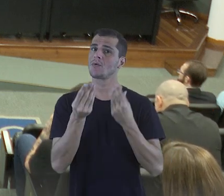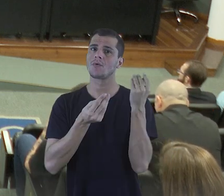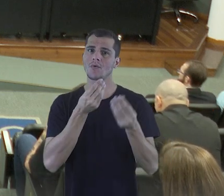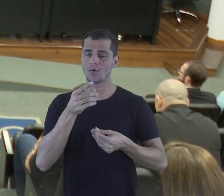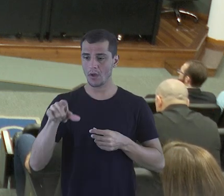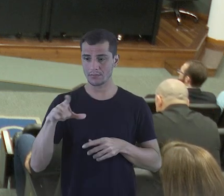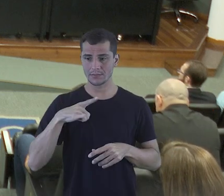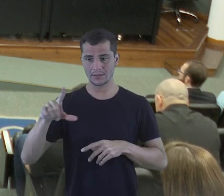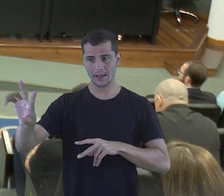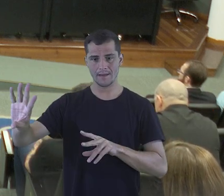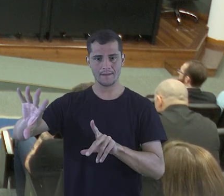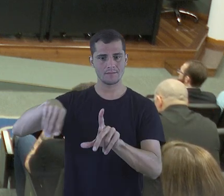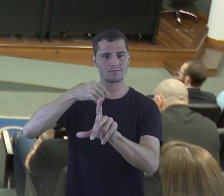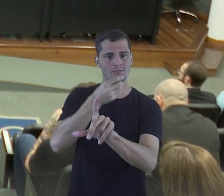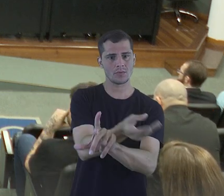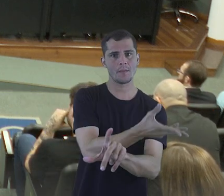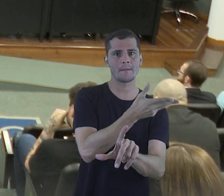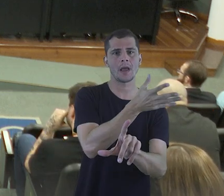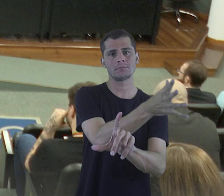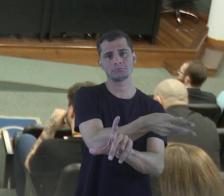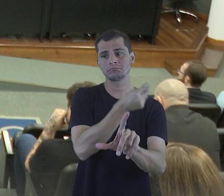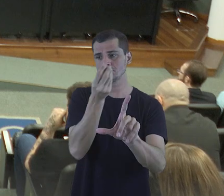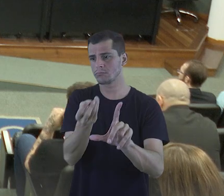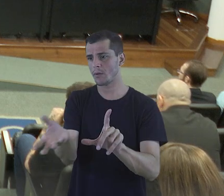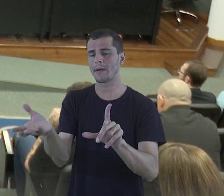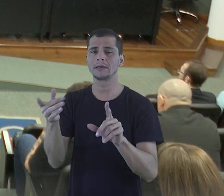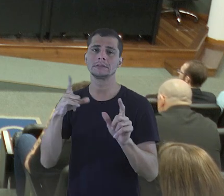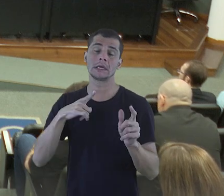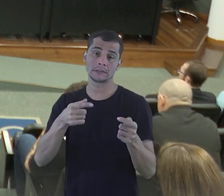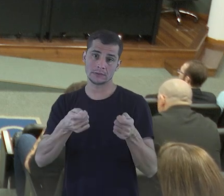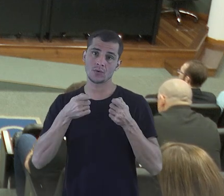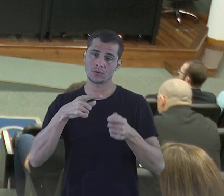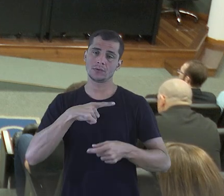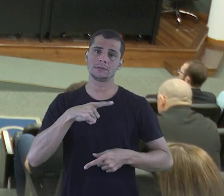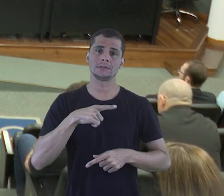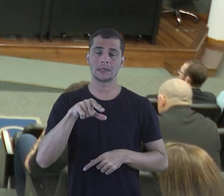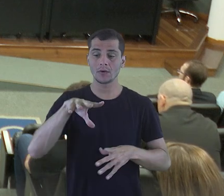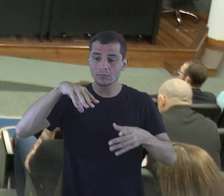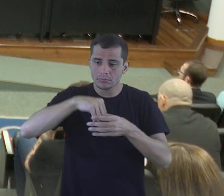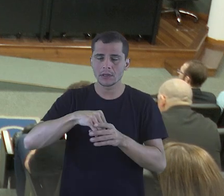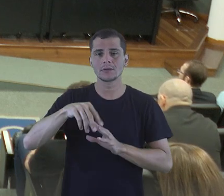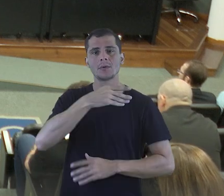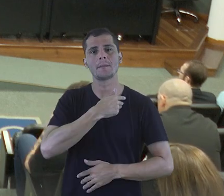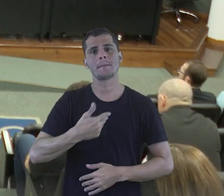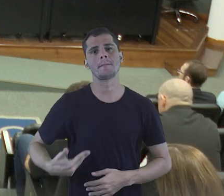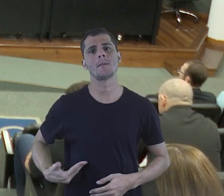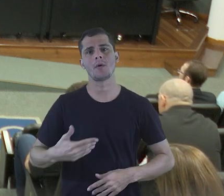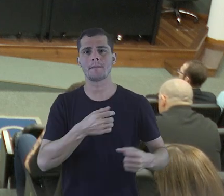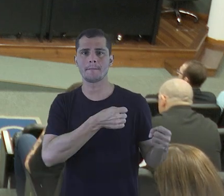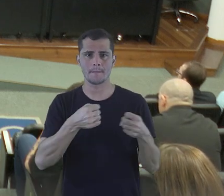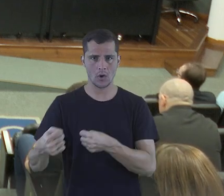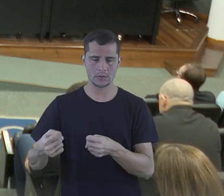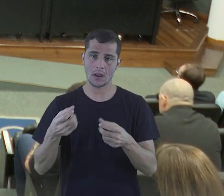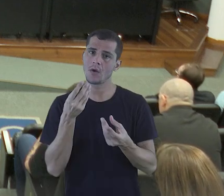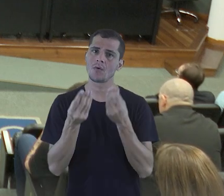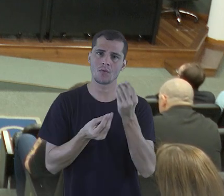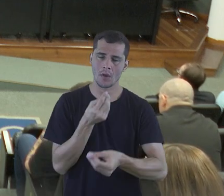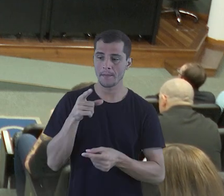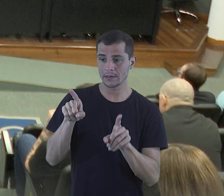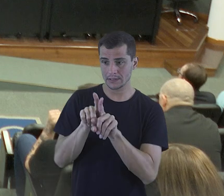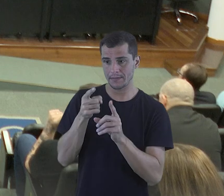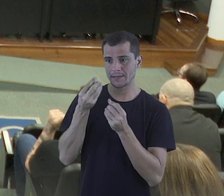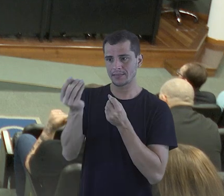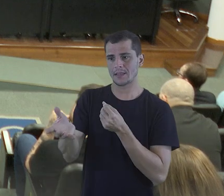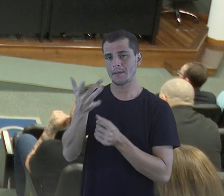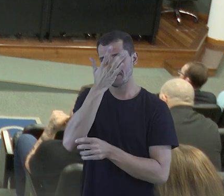co-compartilhada co-controladores e a NPD no guia orientativo ao poder público aos agentes de